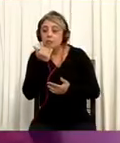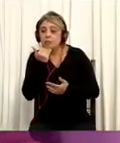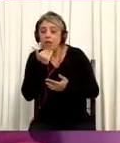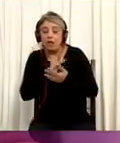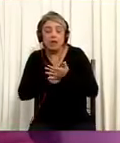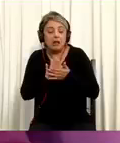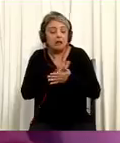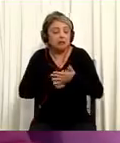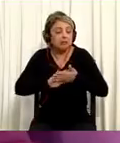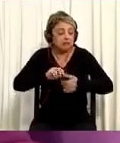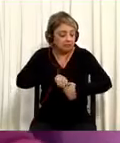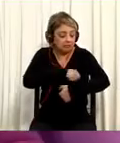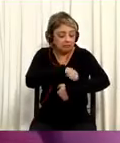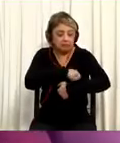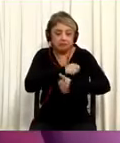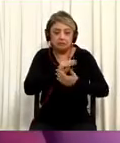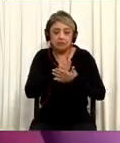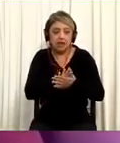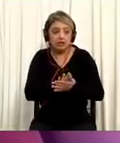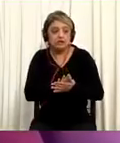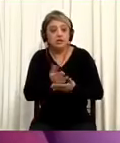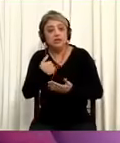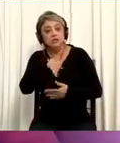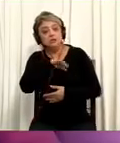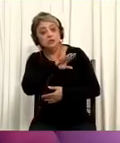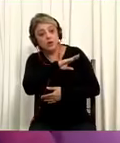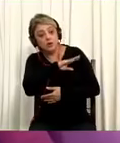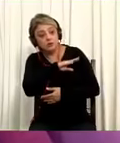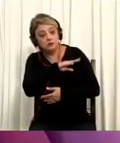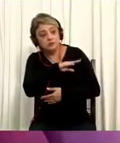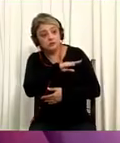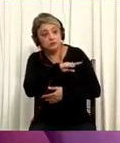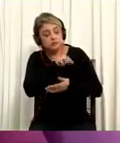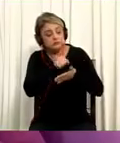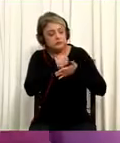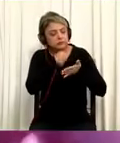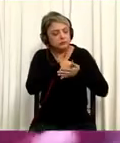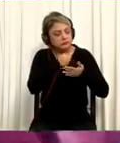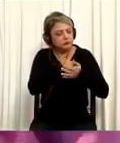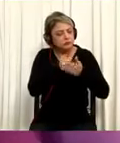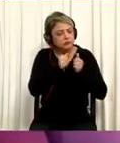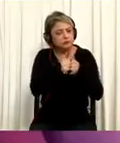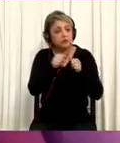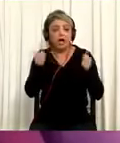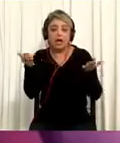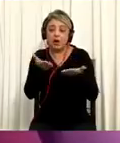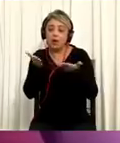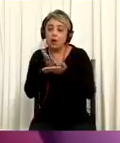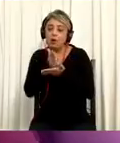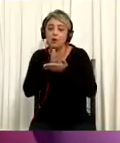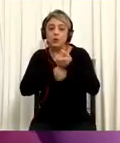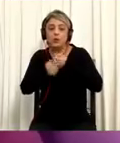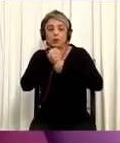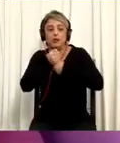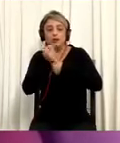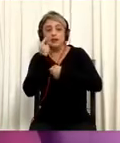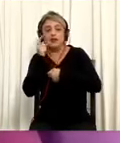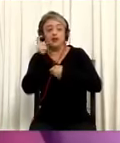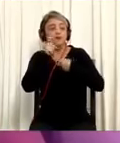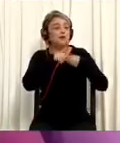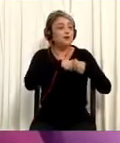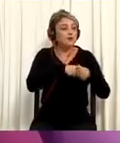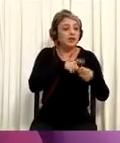uma panela no fogo, e a gente lutou junto. E agora, alguns anos atrás, eu